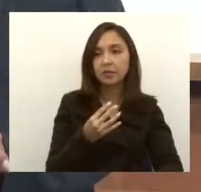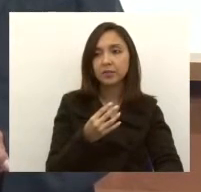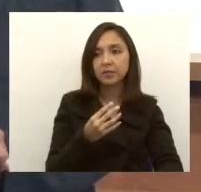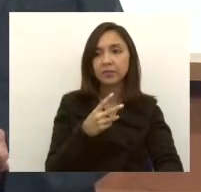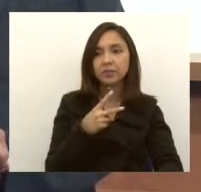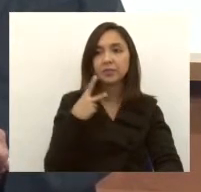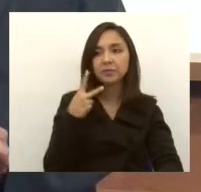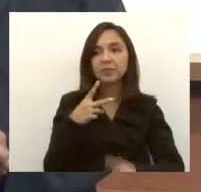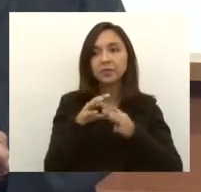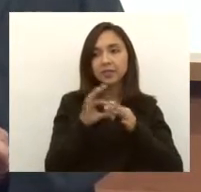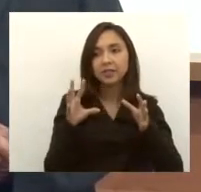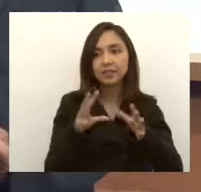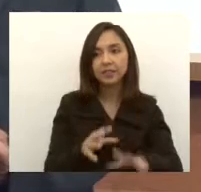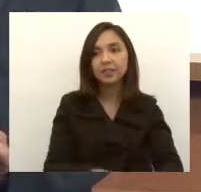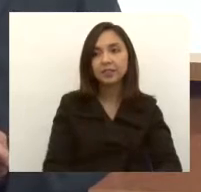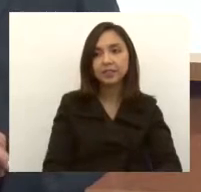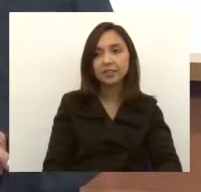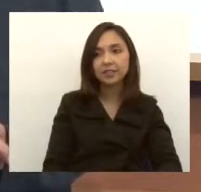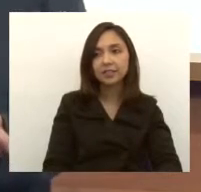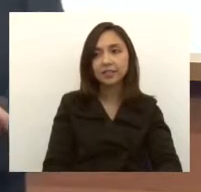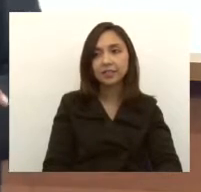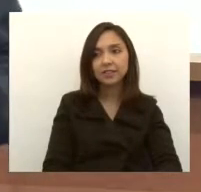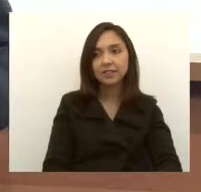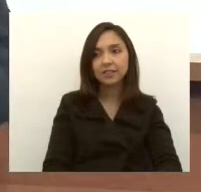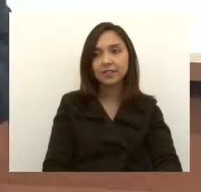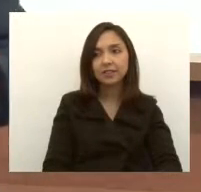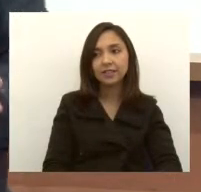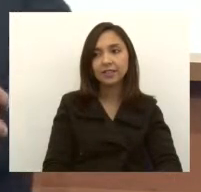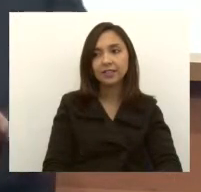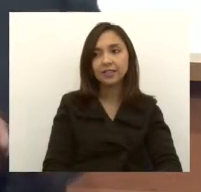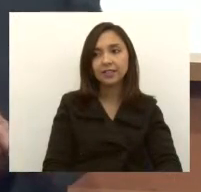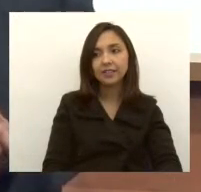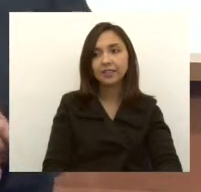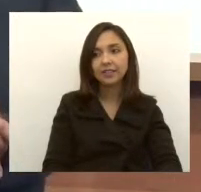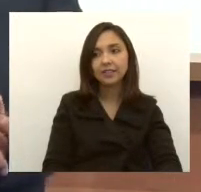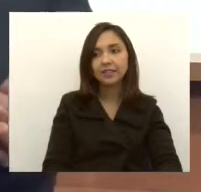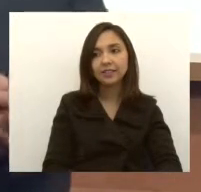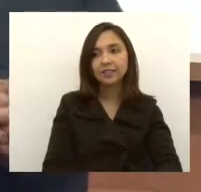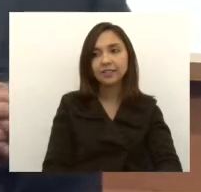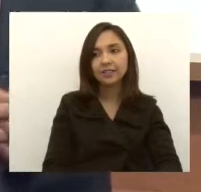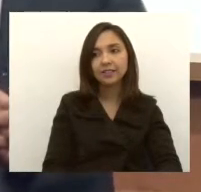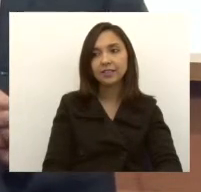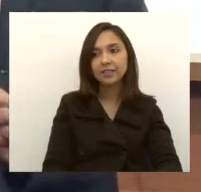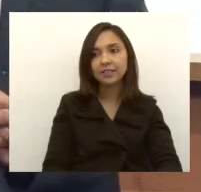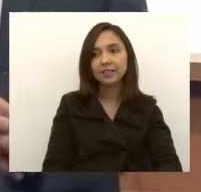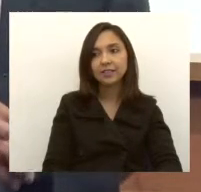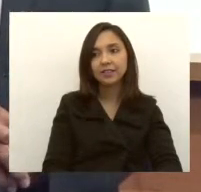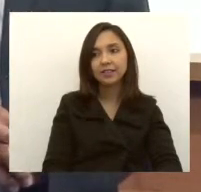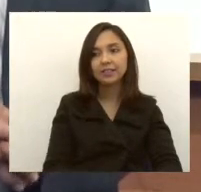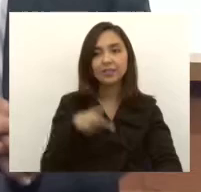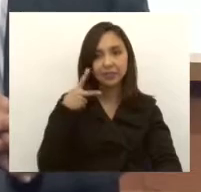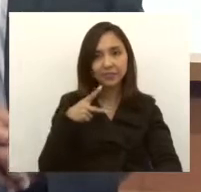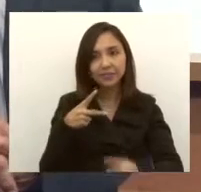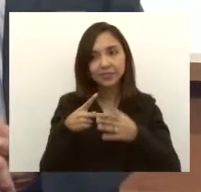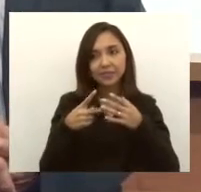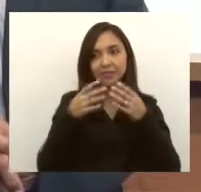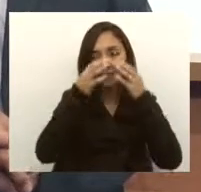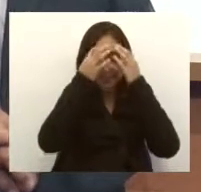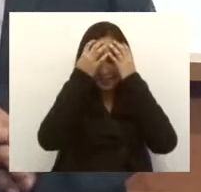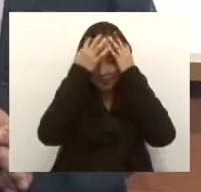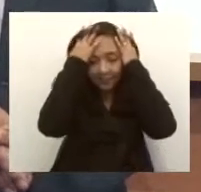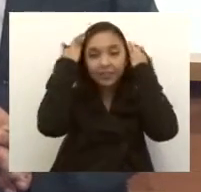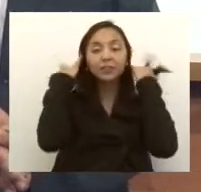da oposição, para respeitar o regimento interno. Você ainda tem 25 segundos, vereador. Então, depois dos 25 segundos, o senhor é um vereador